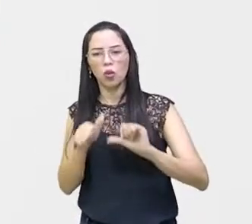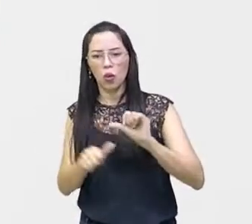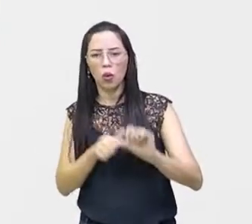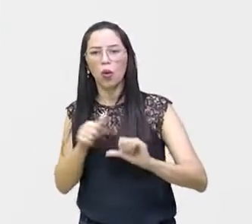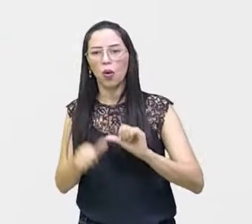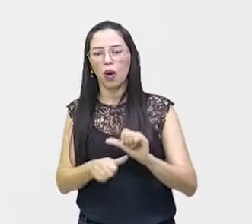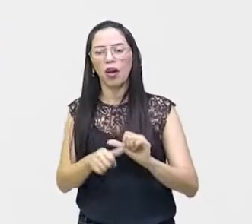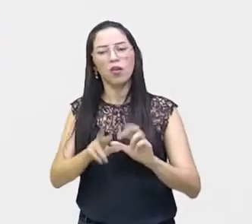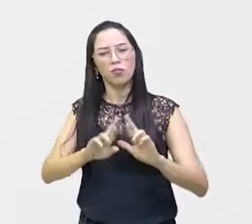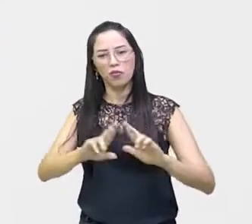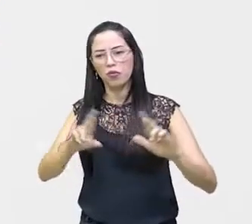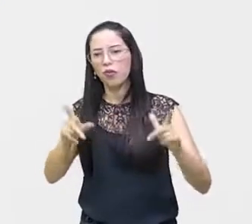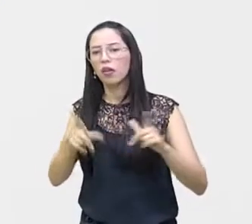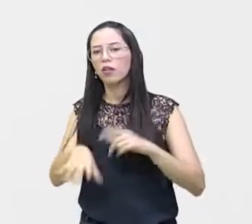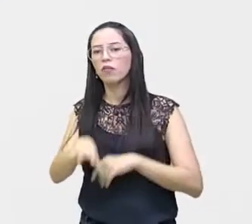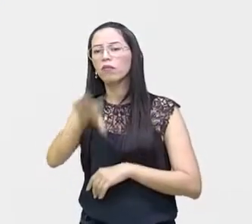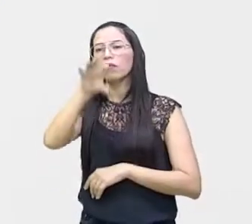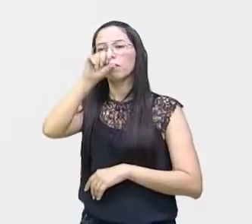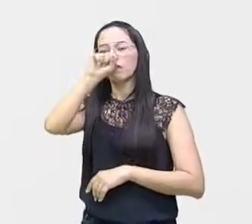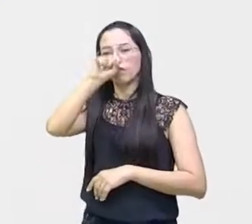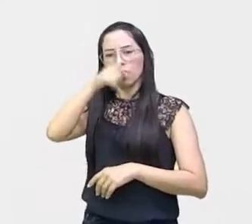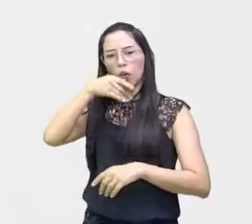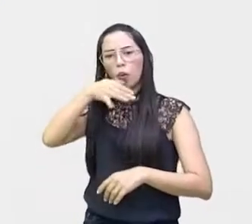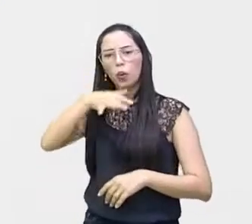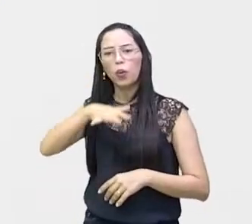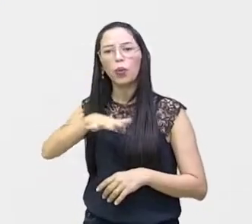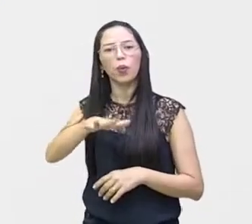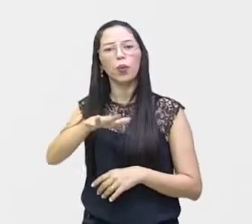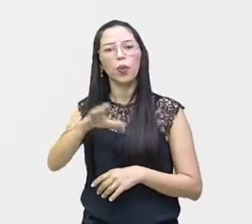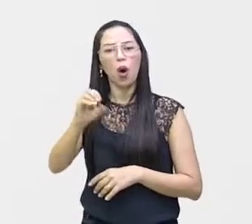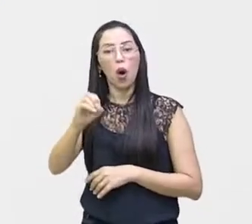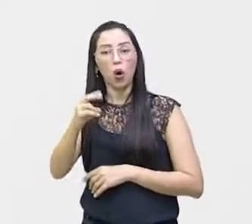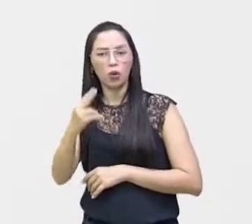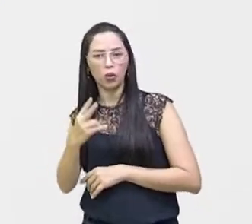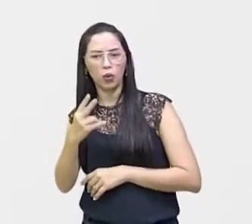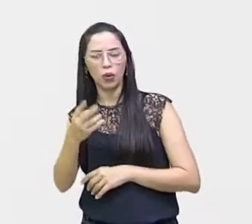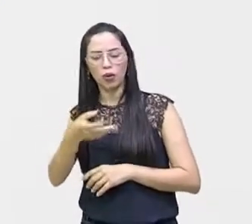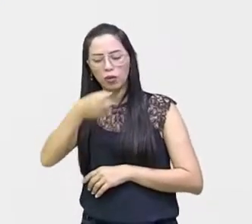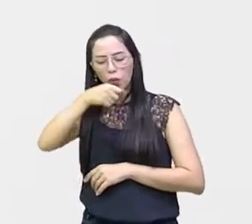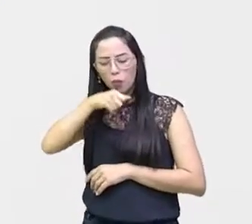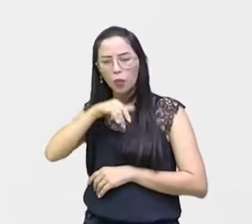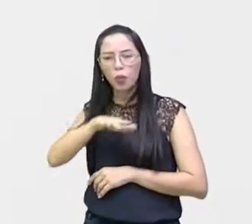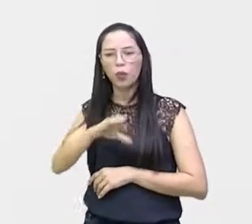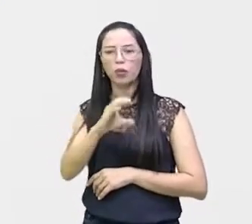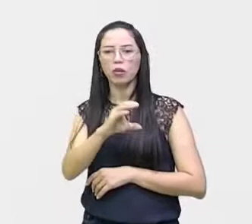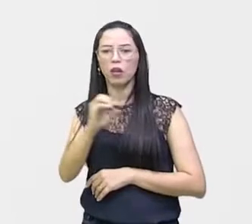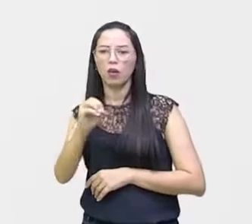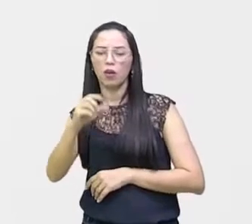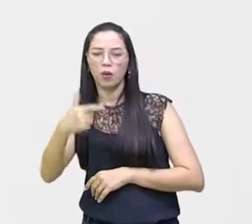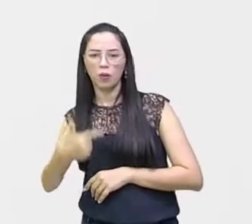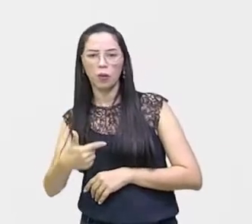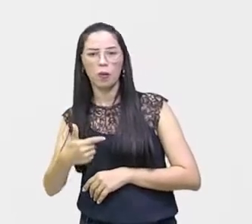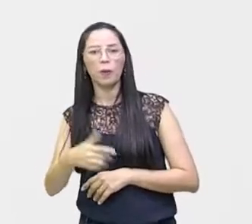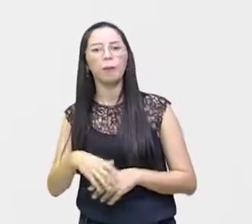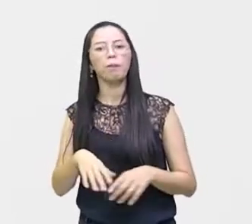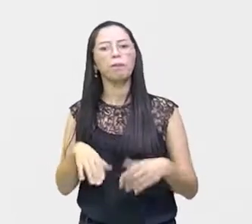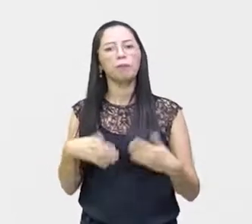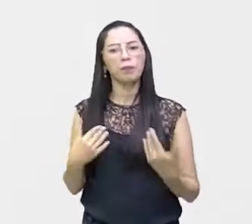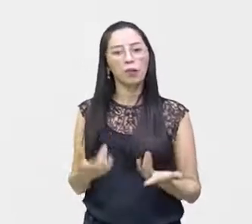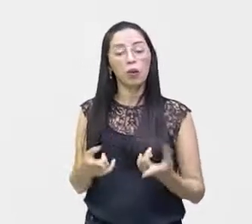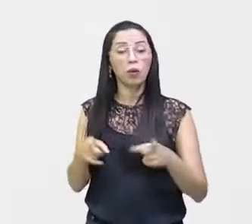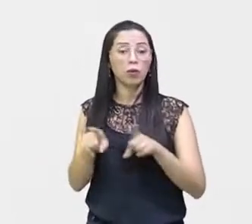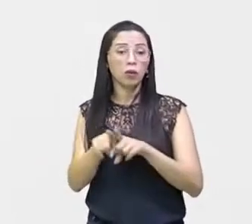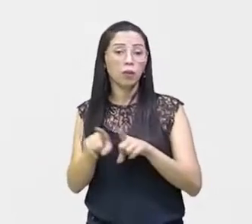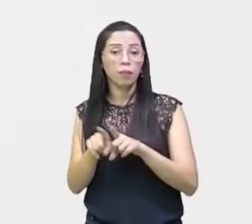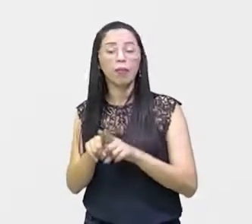diferenciado. E também os répteis, eles possuem essa circulação, como nós já falamos, né?